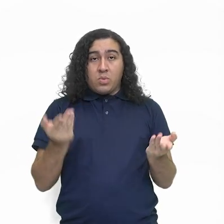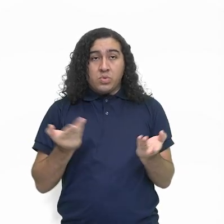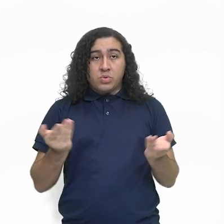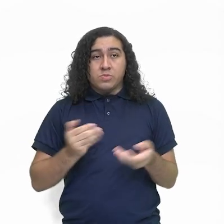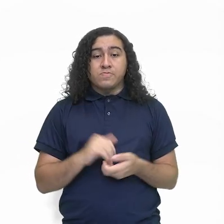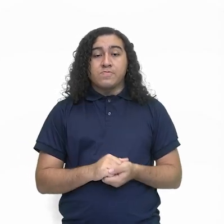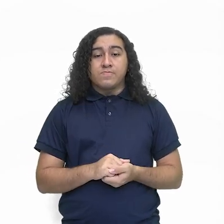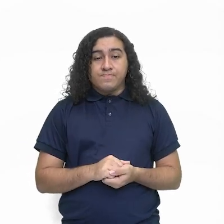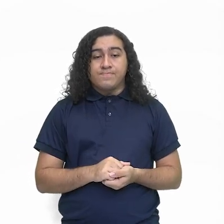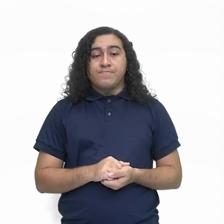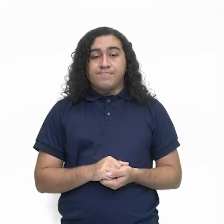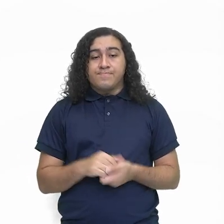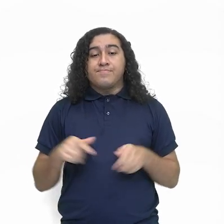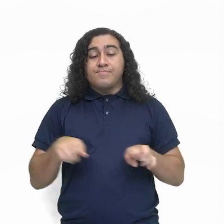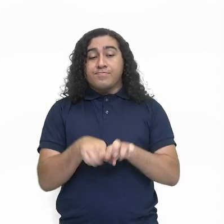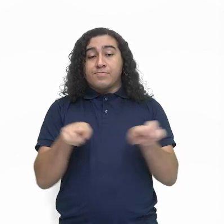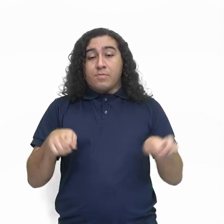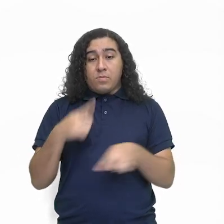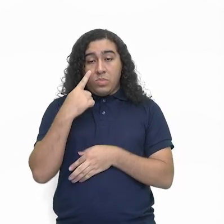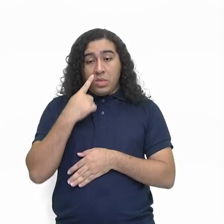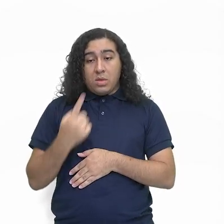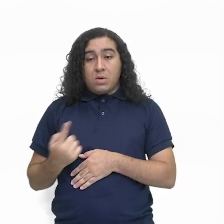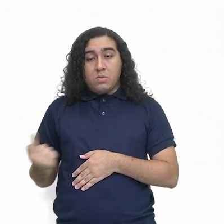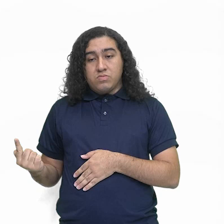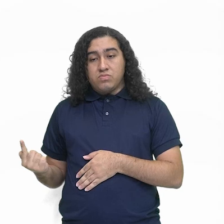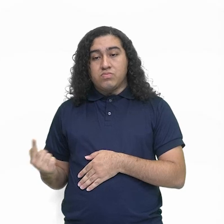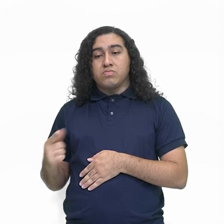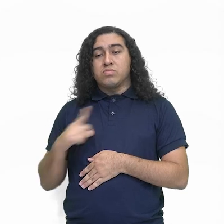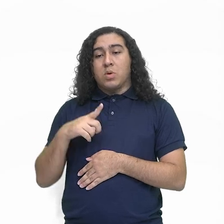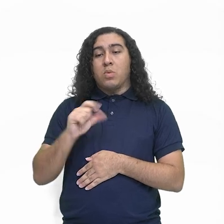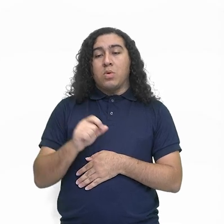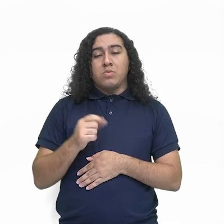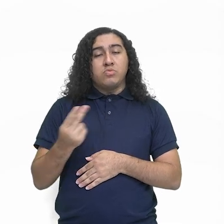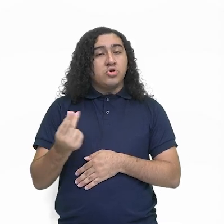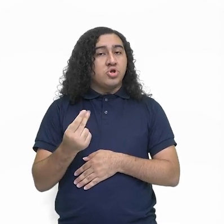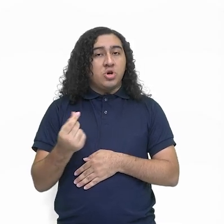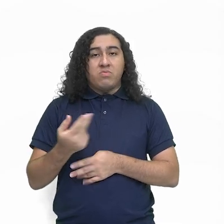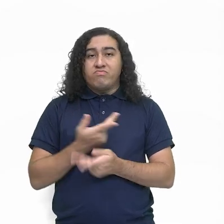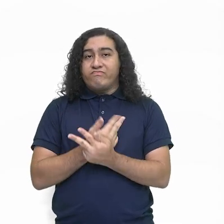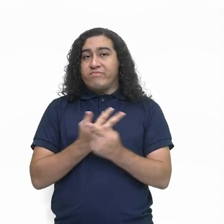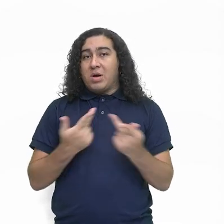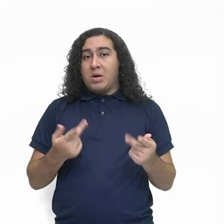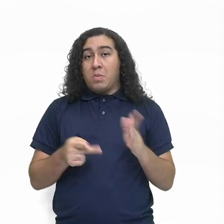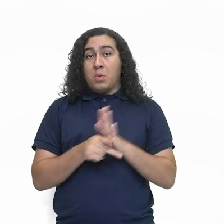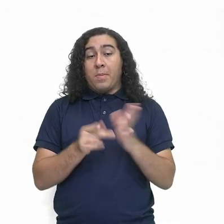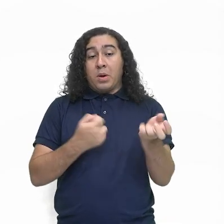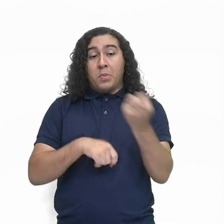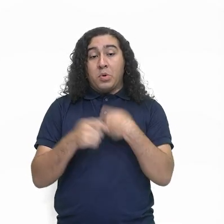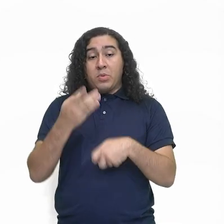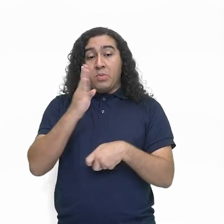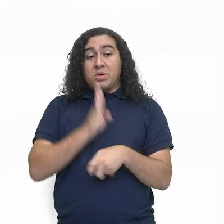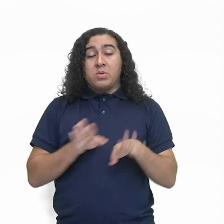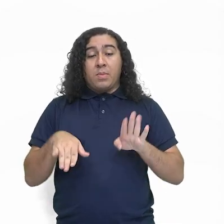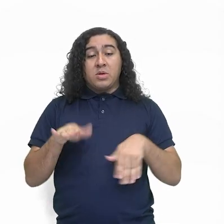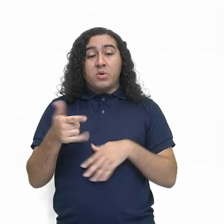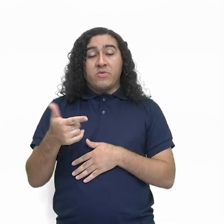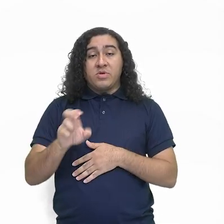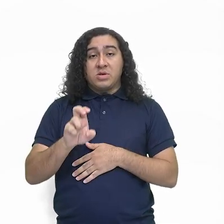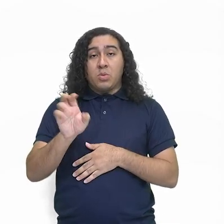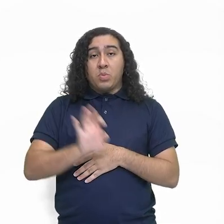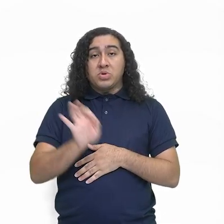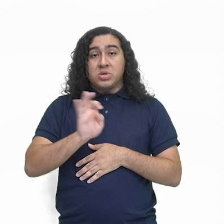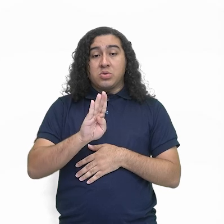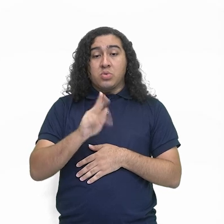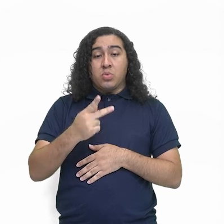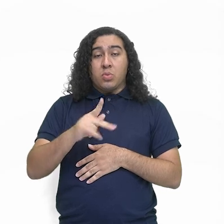Mesmo assim, pessoal, o setor agropecuário, ele rende muito dinheiro para a economia do Brasil, né? Cerca de 25% do PIB